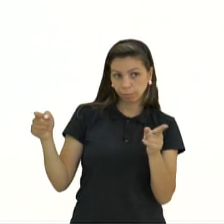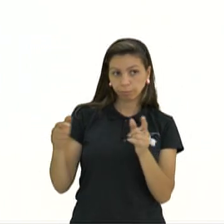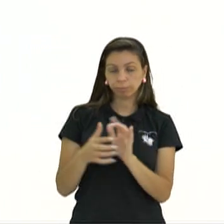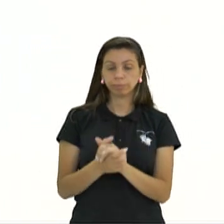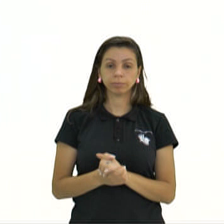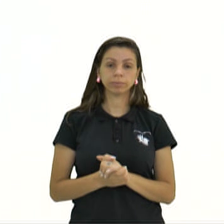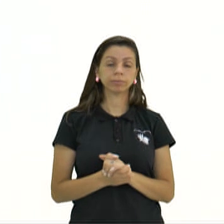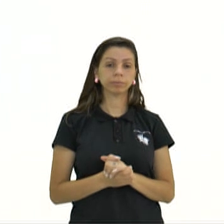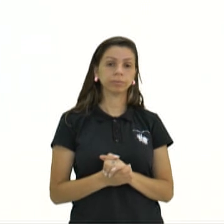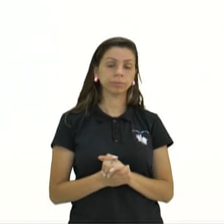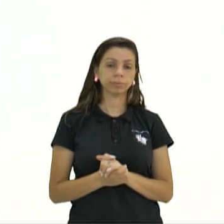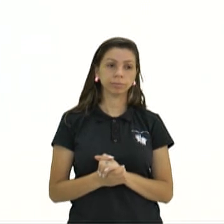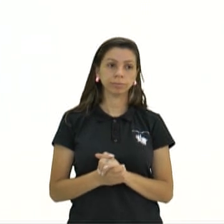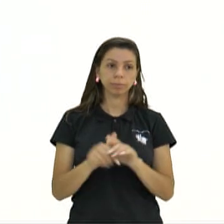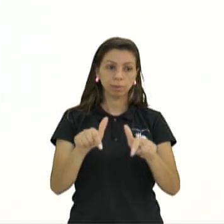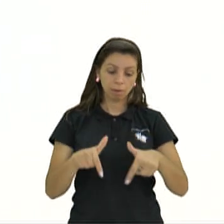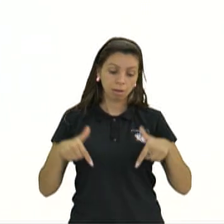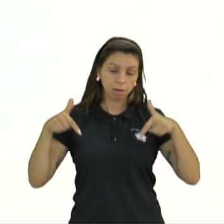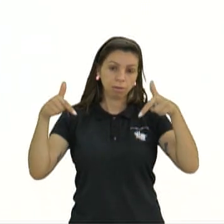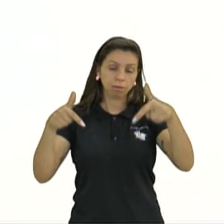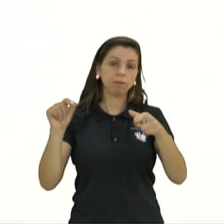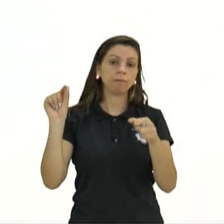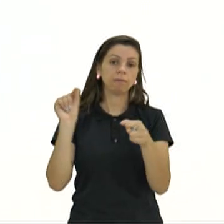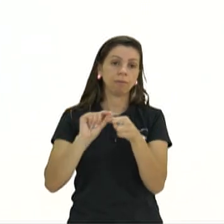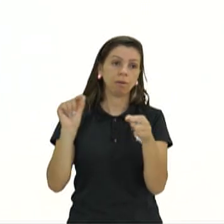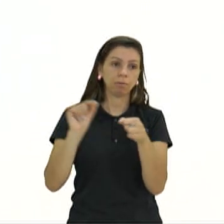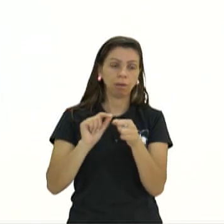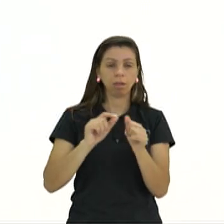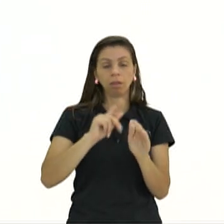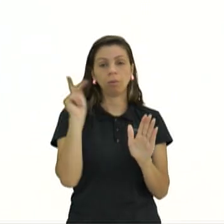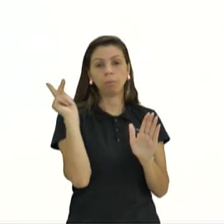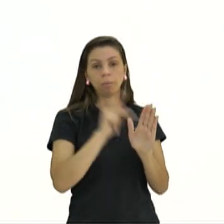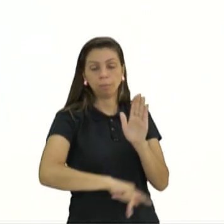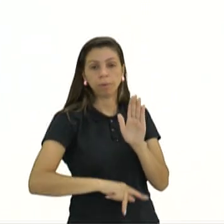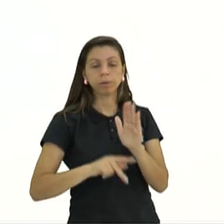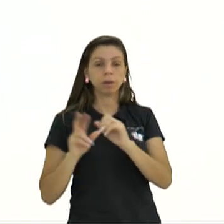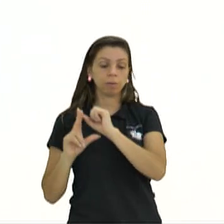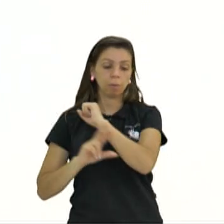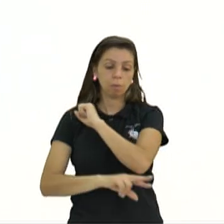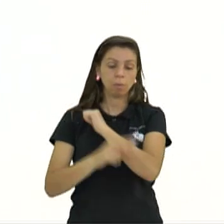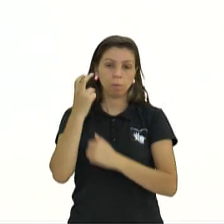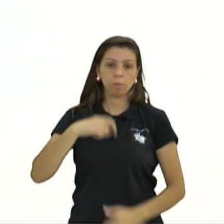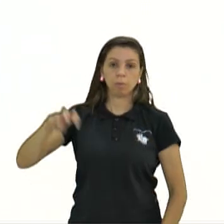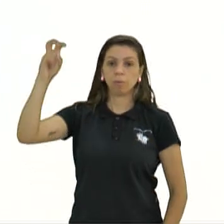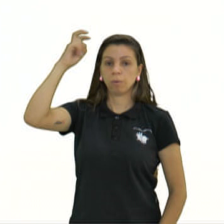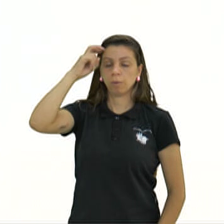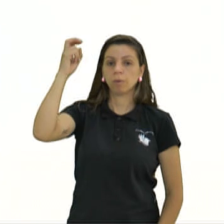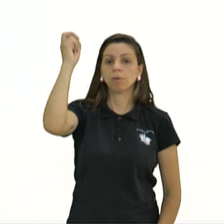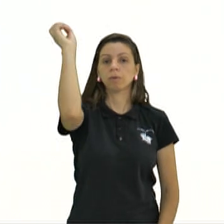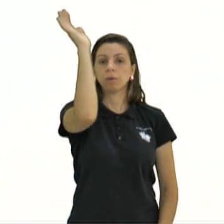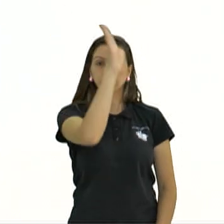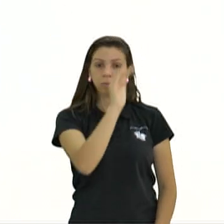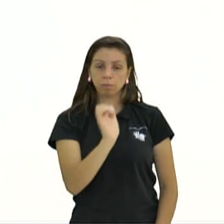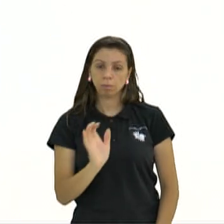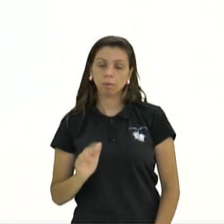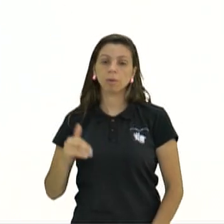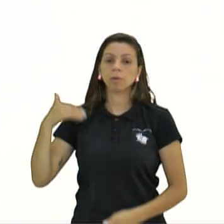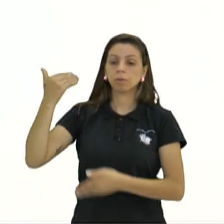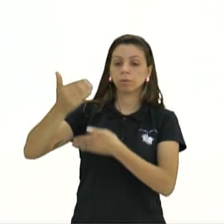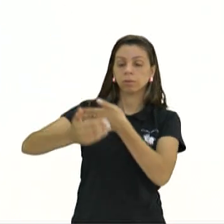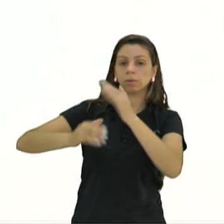lá. A ação faz parte do projeto Diversidade Cultural, a cara do Brasil, desenvolvido na escola